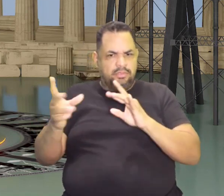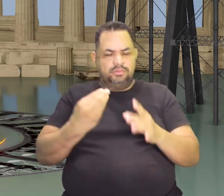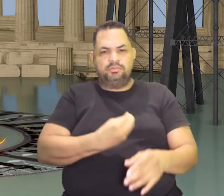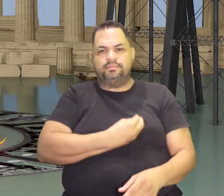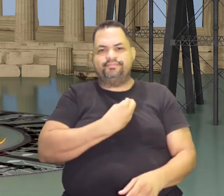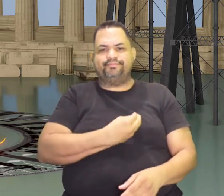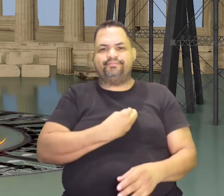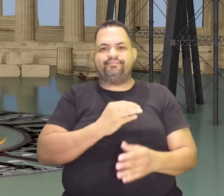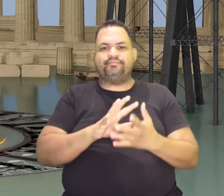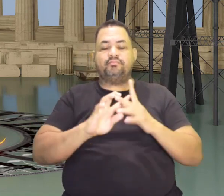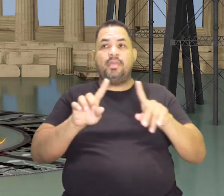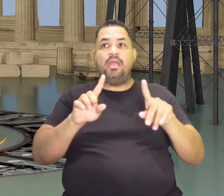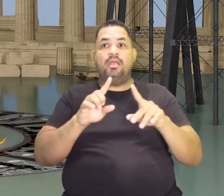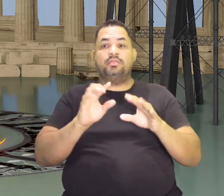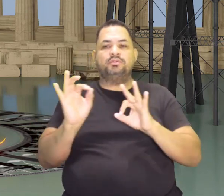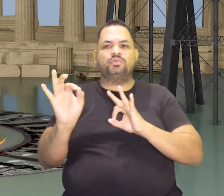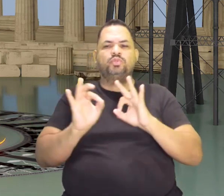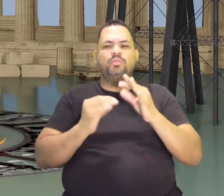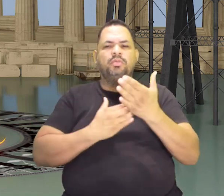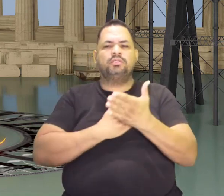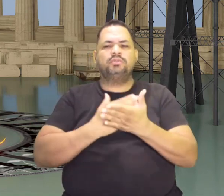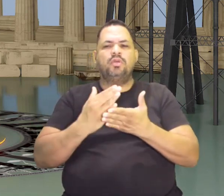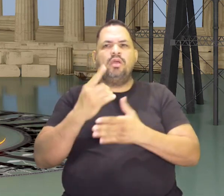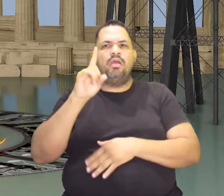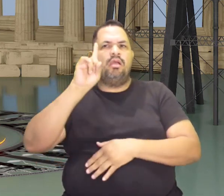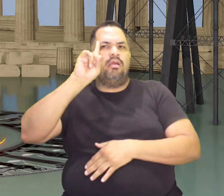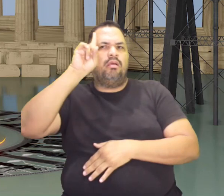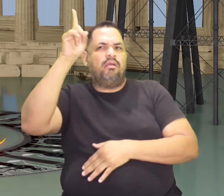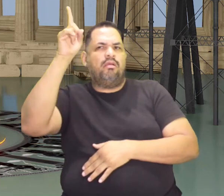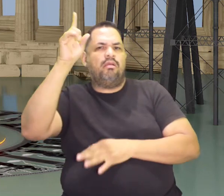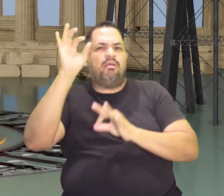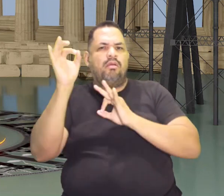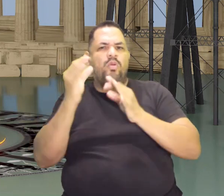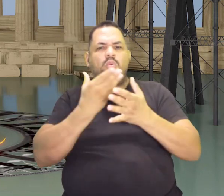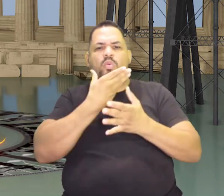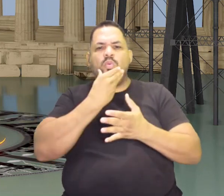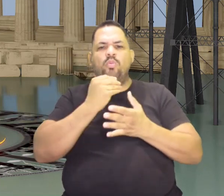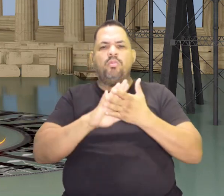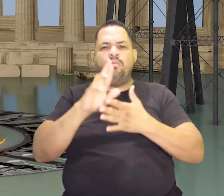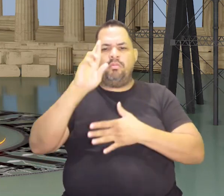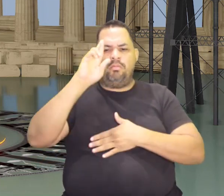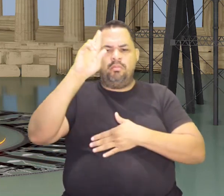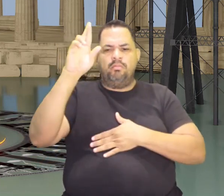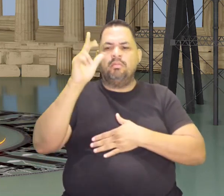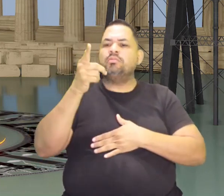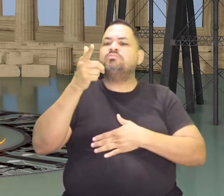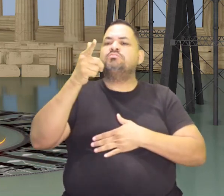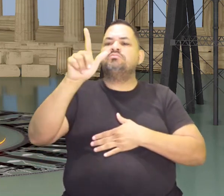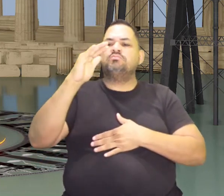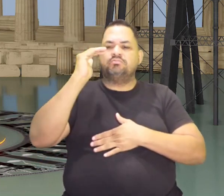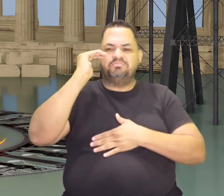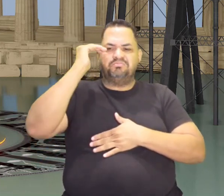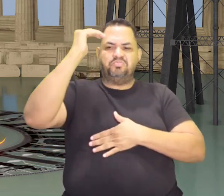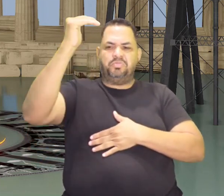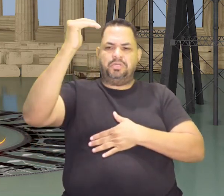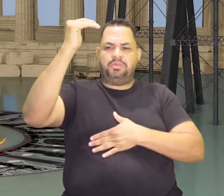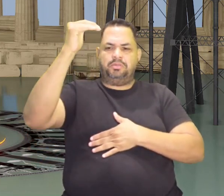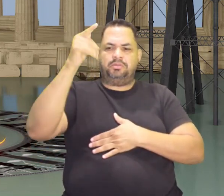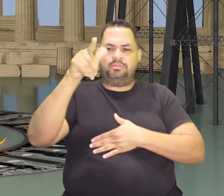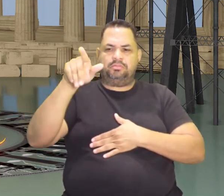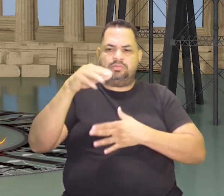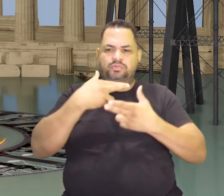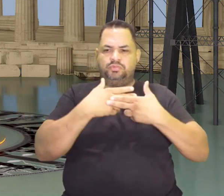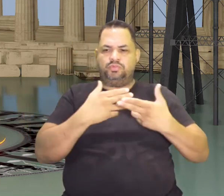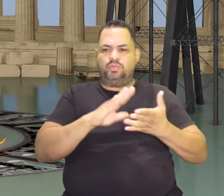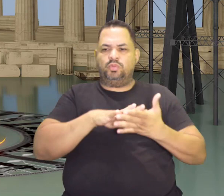daí criou-se a ideia, nessa perspectiva, do homem ser senhorio das outras